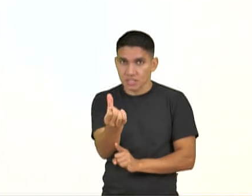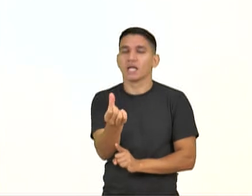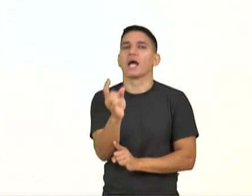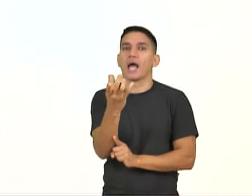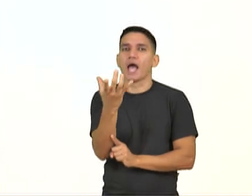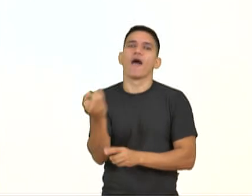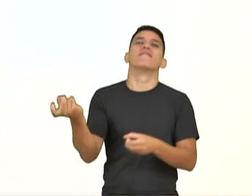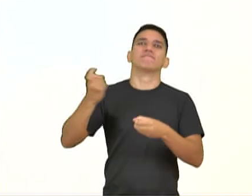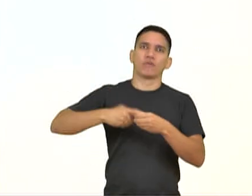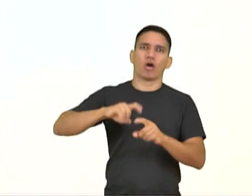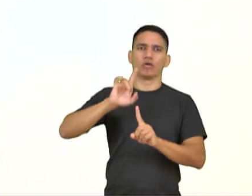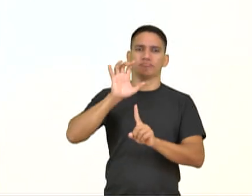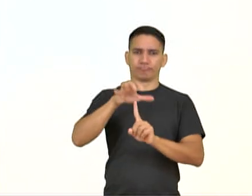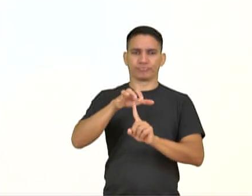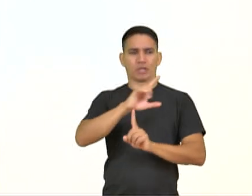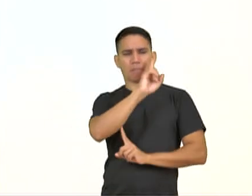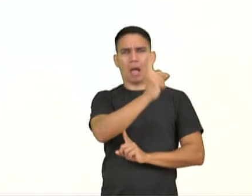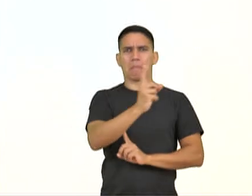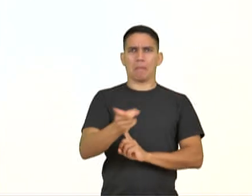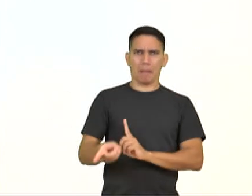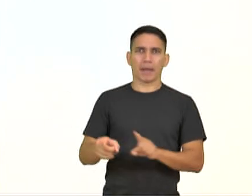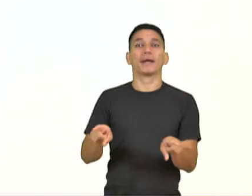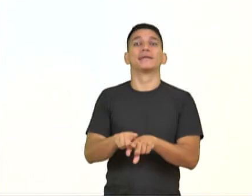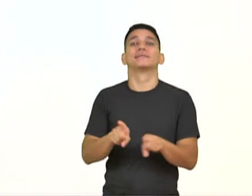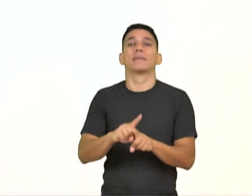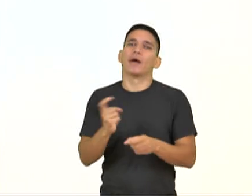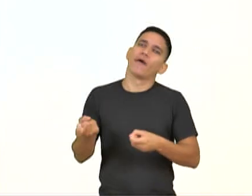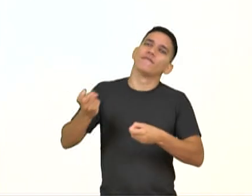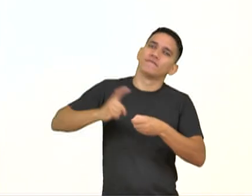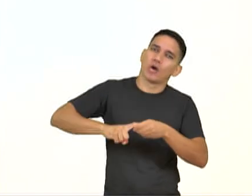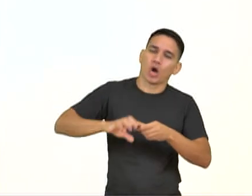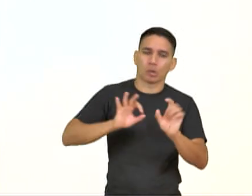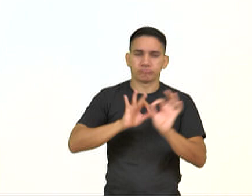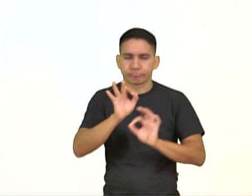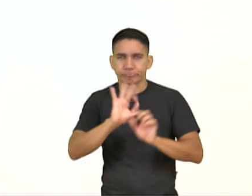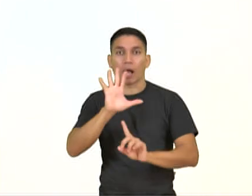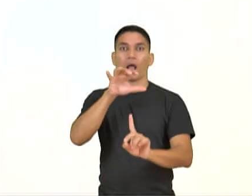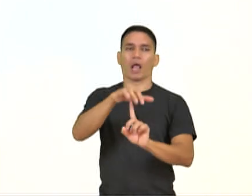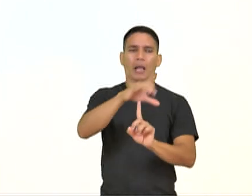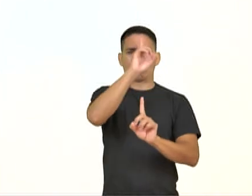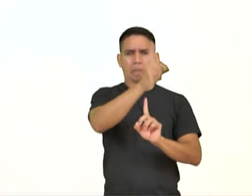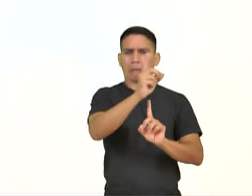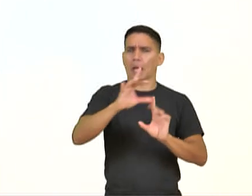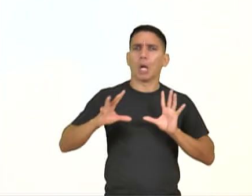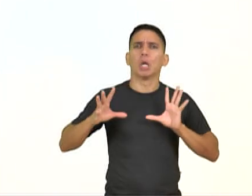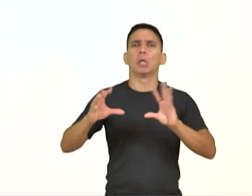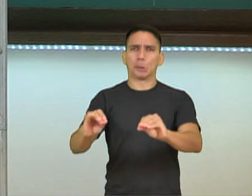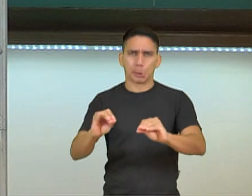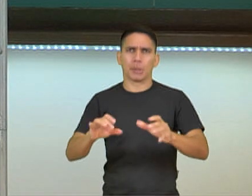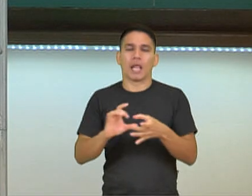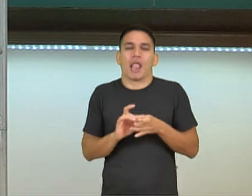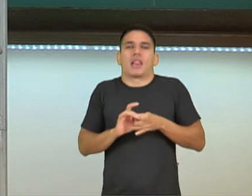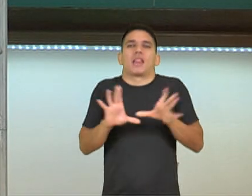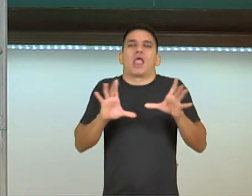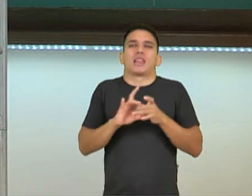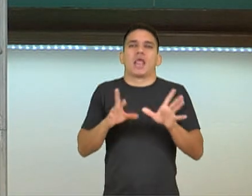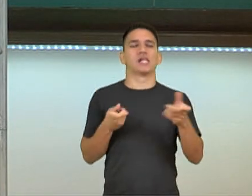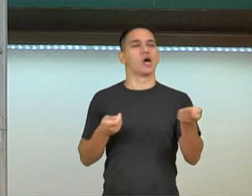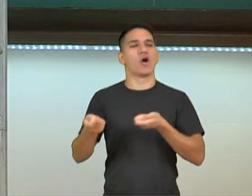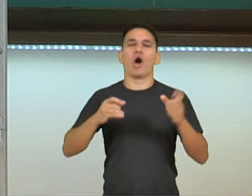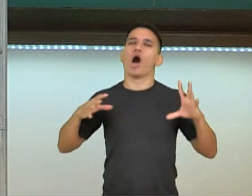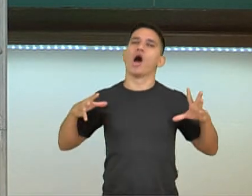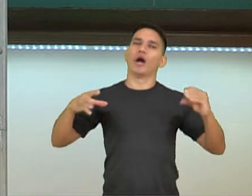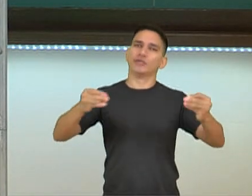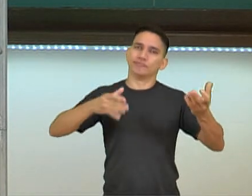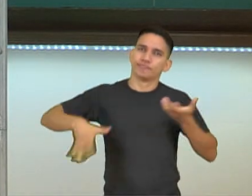absolutista. E claro, o retorno dessa monarquia absolutista que dava total, controle a todas